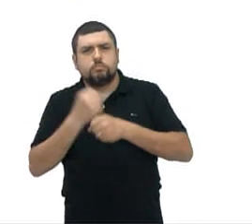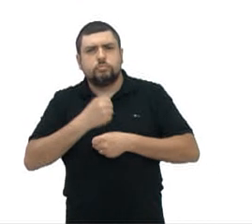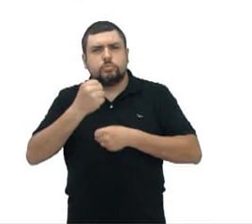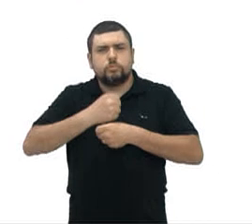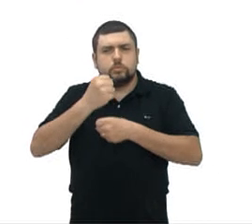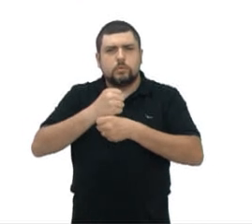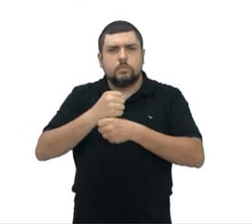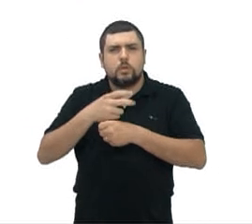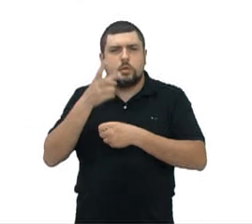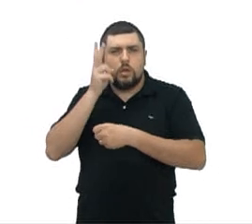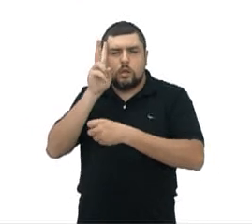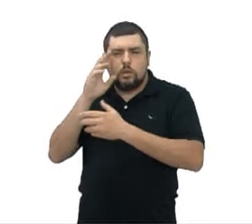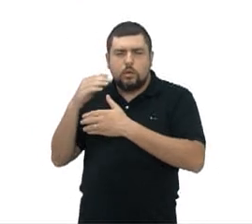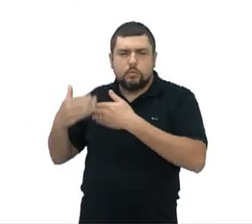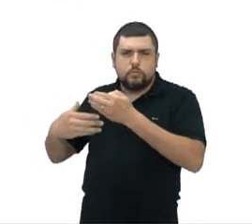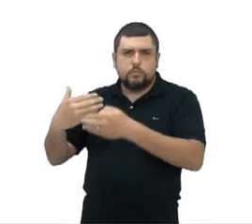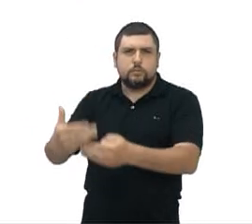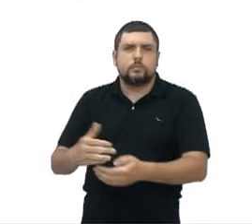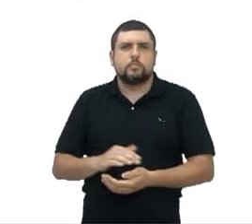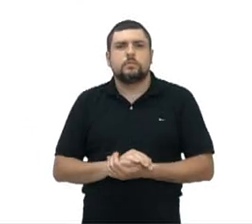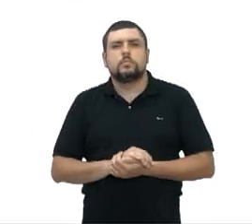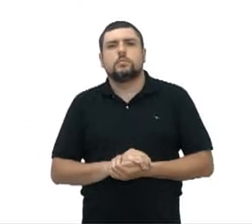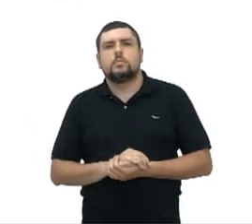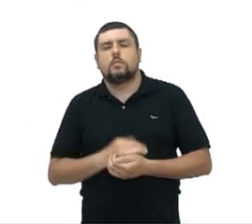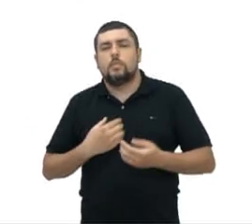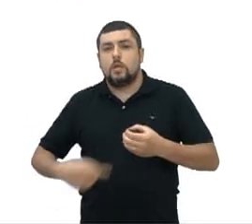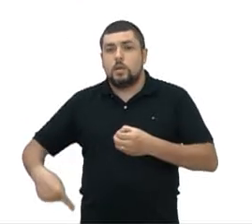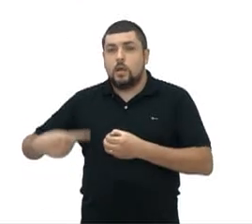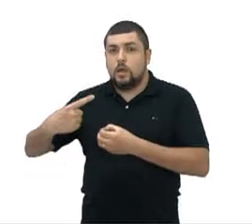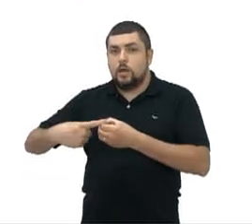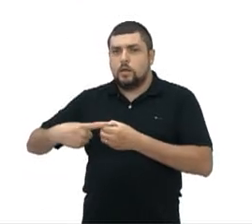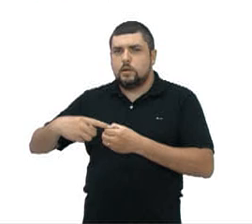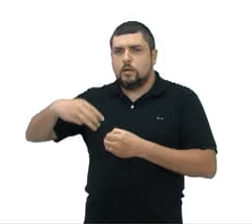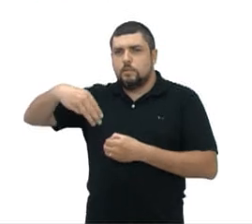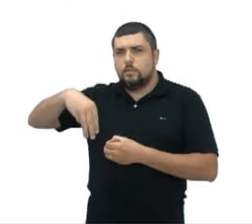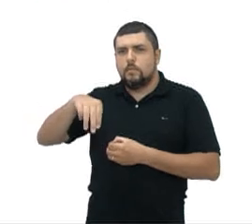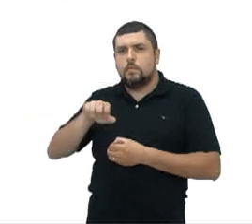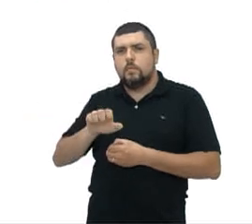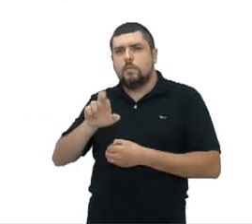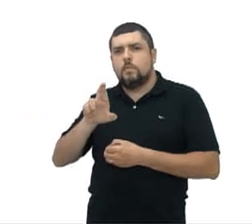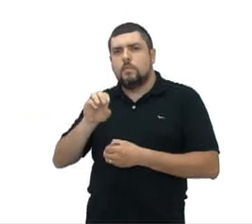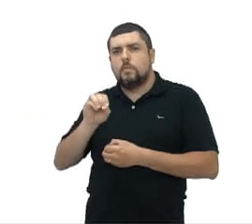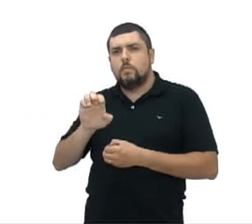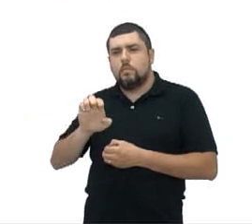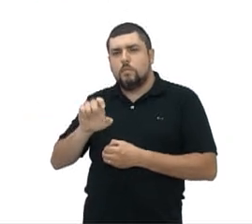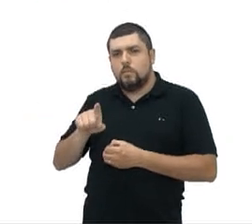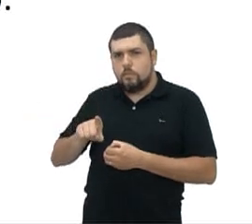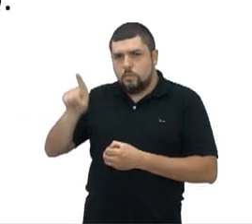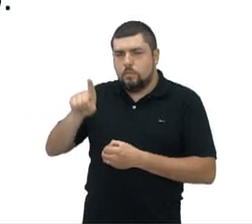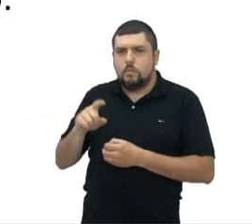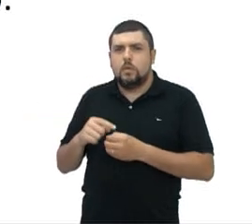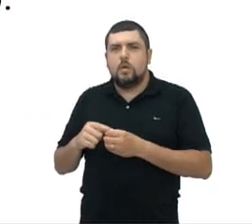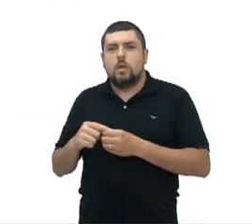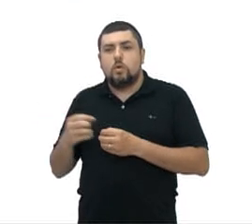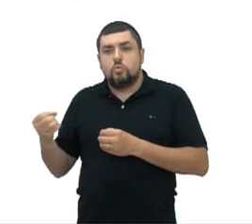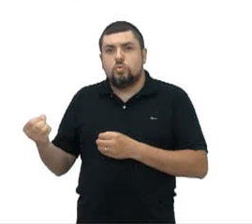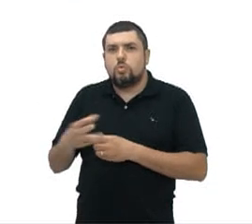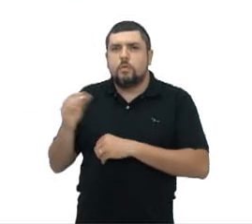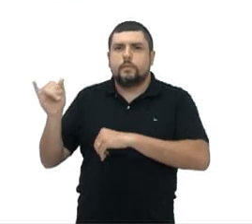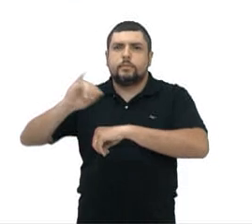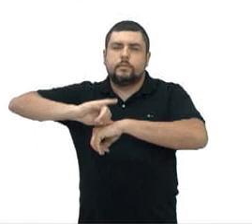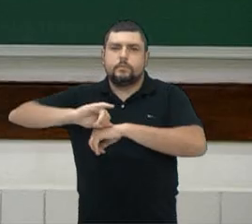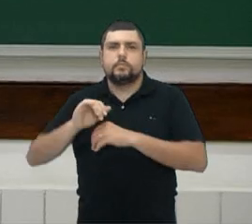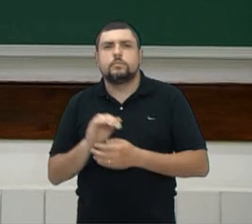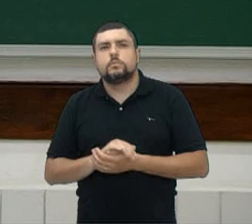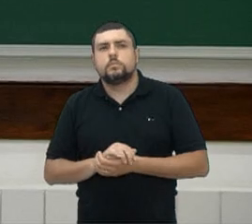cuxita. A cidade de Meroé passou a ser a capital do reino Cuxi. Deixa eu tentar mostrar para vocês